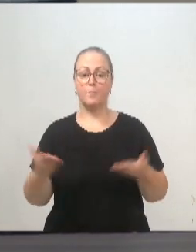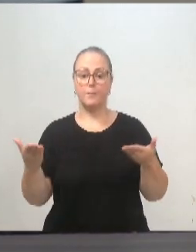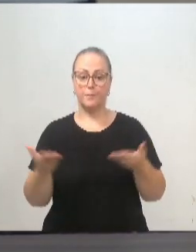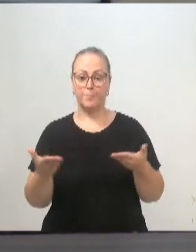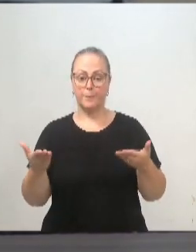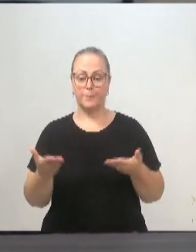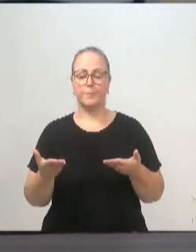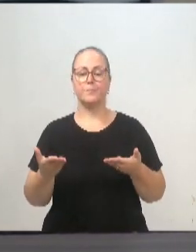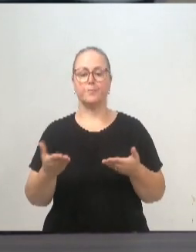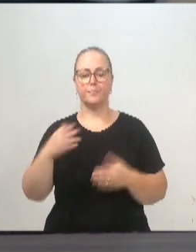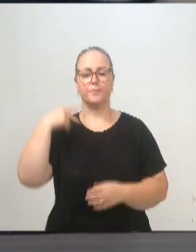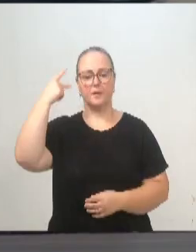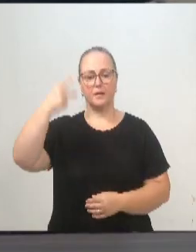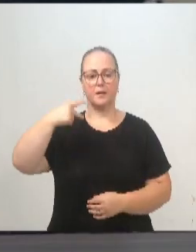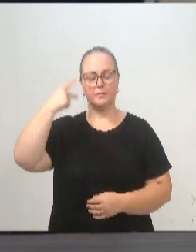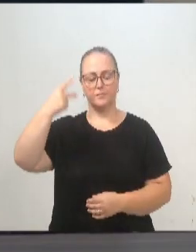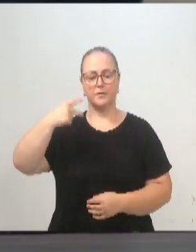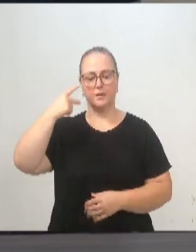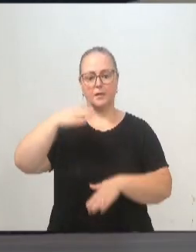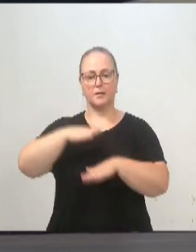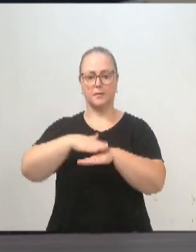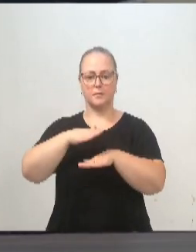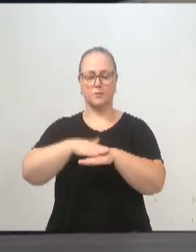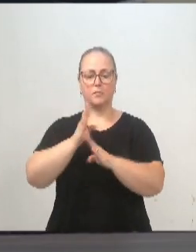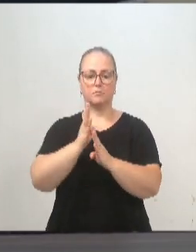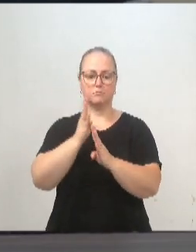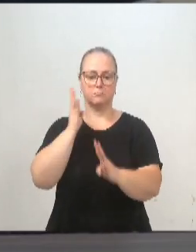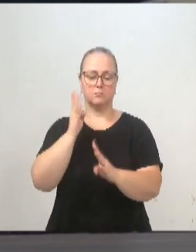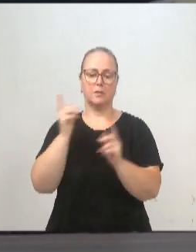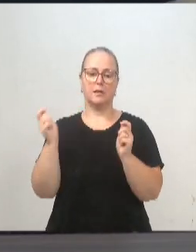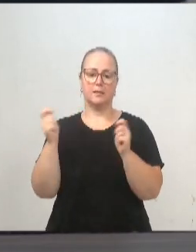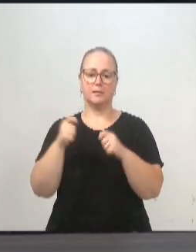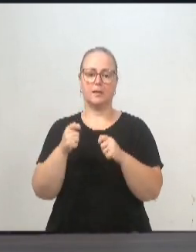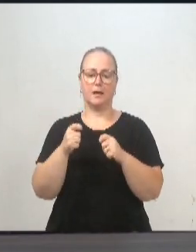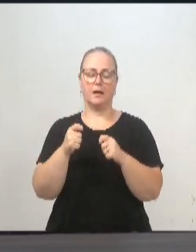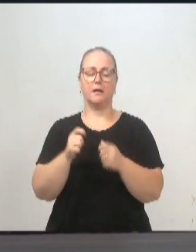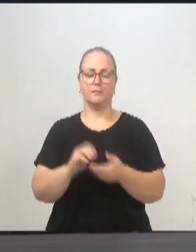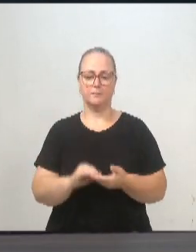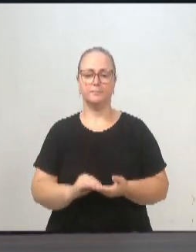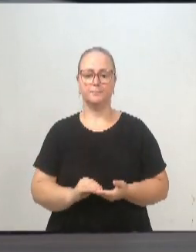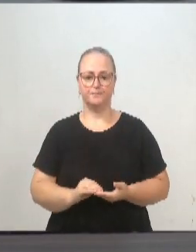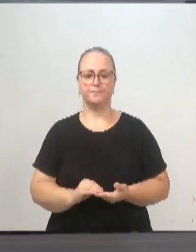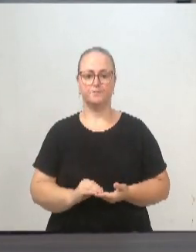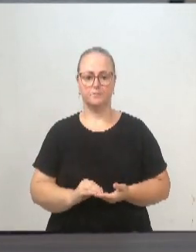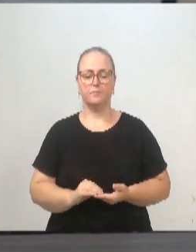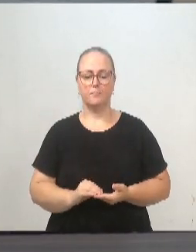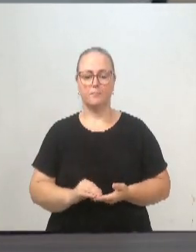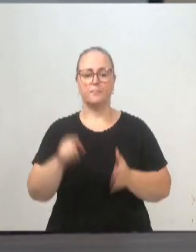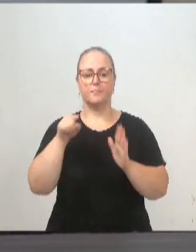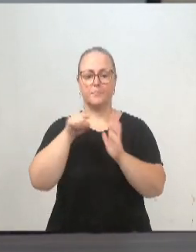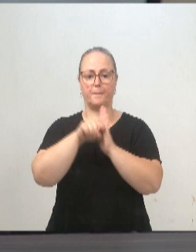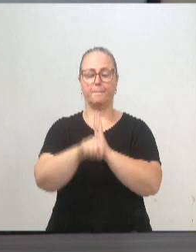momento, o vereador que assim desejar poderá se inscrever verbalmente para formular perguntas ou ao